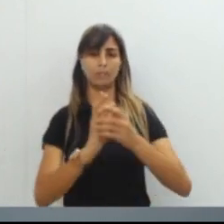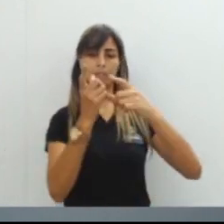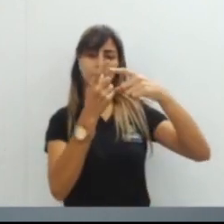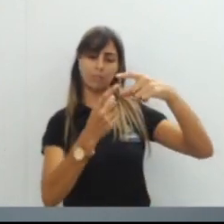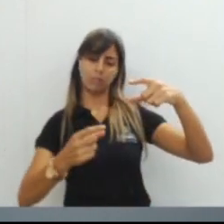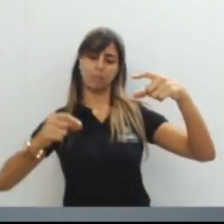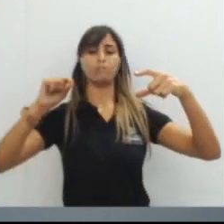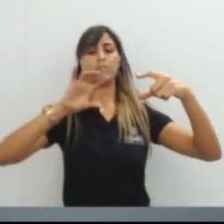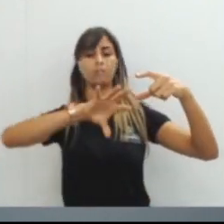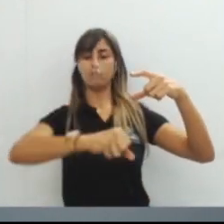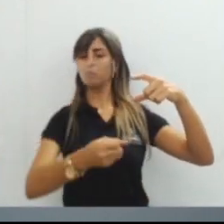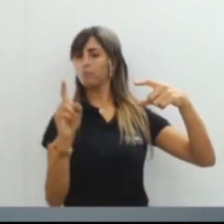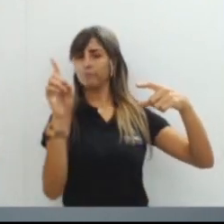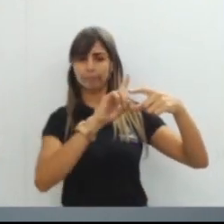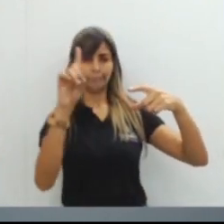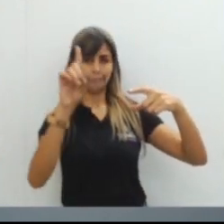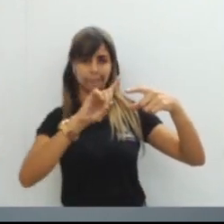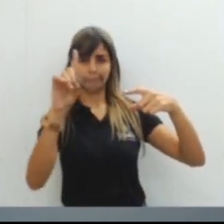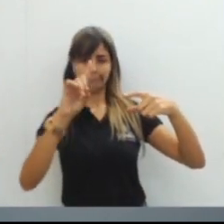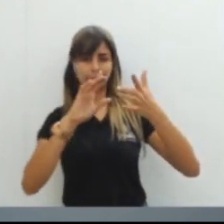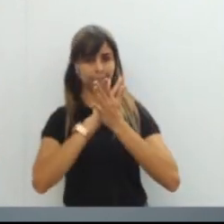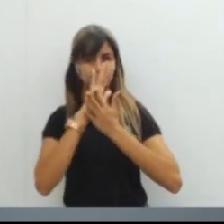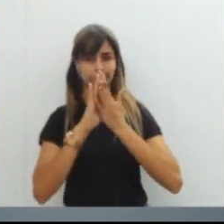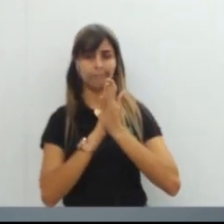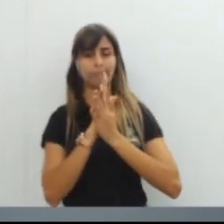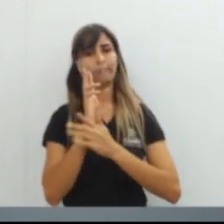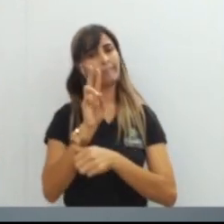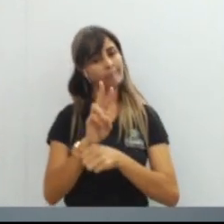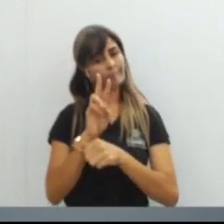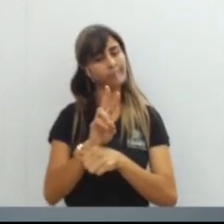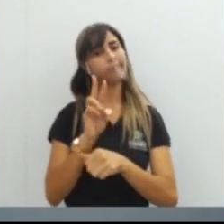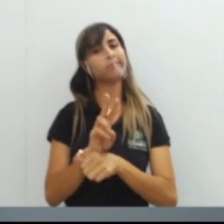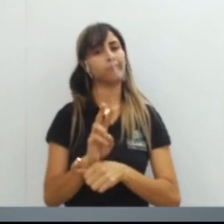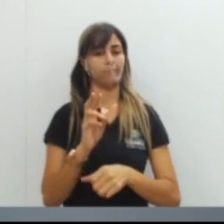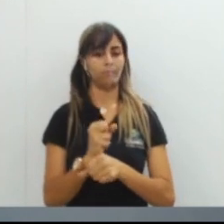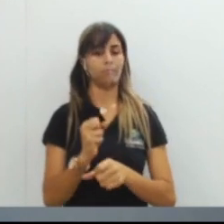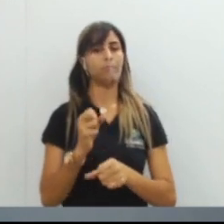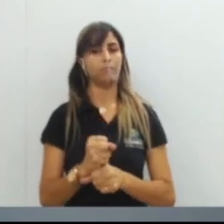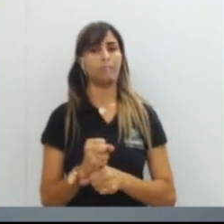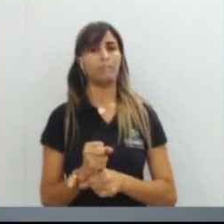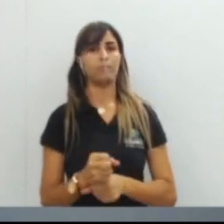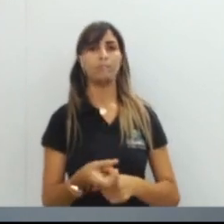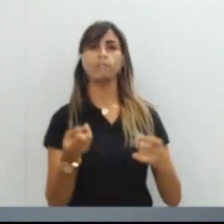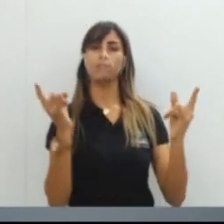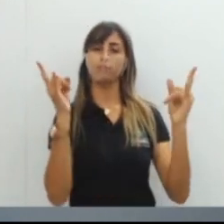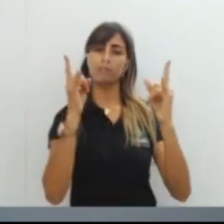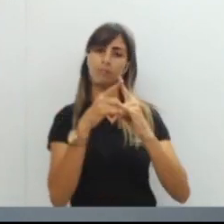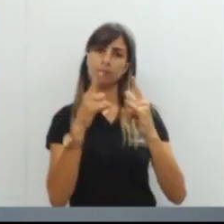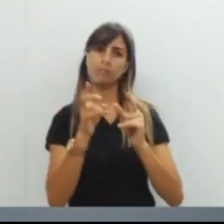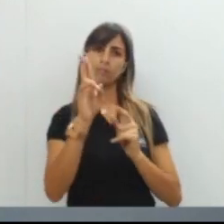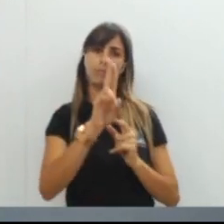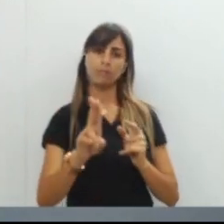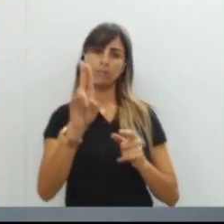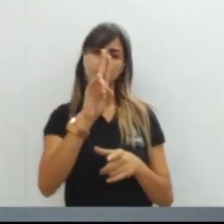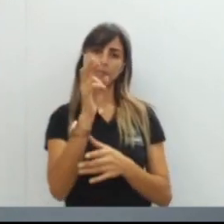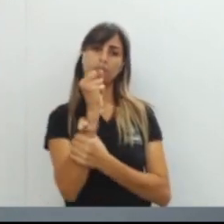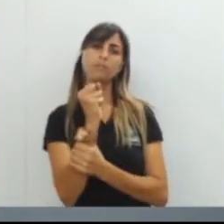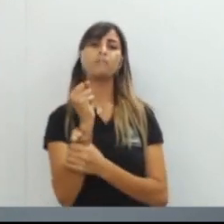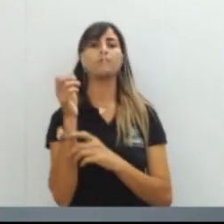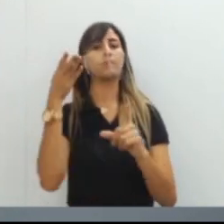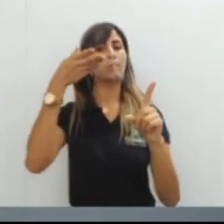pega uma folha? Não pode, tá? É proteção integral. E unidades de uso sustentável, que tem o